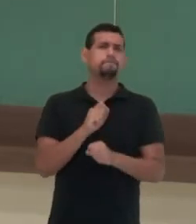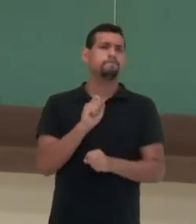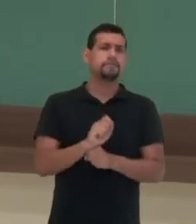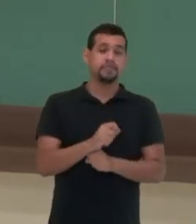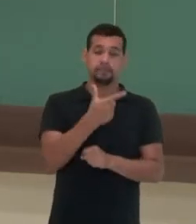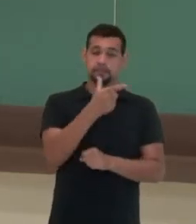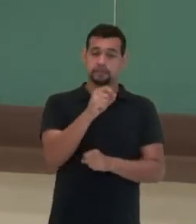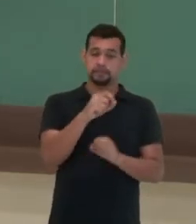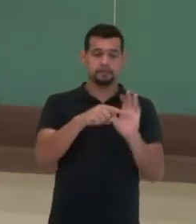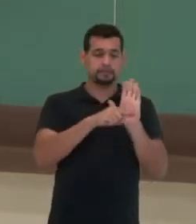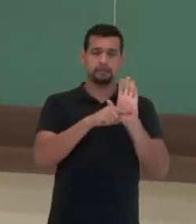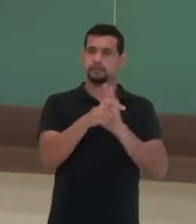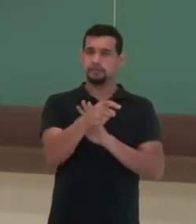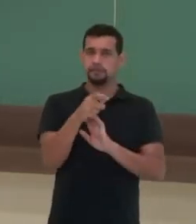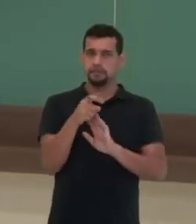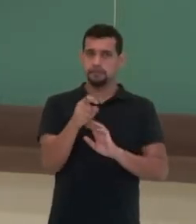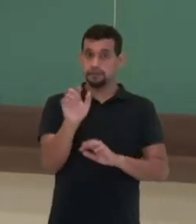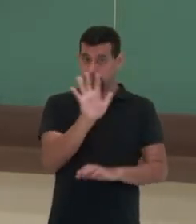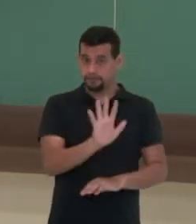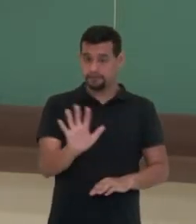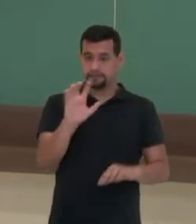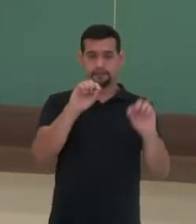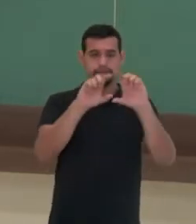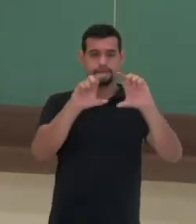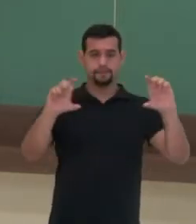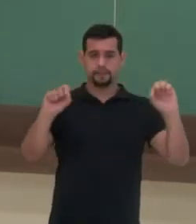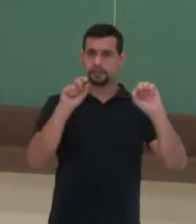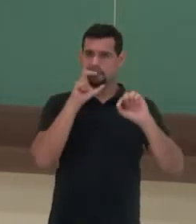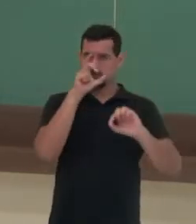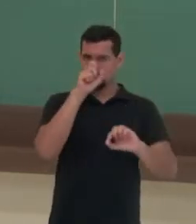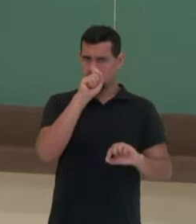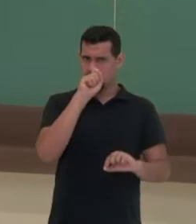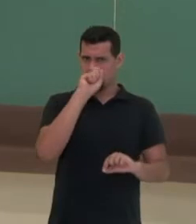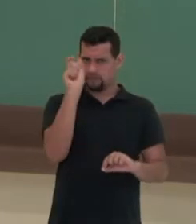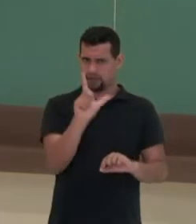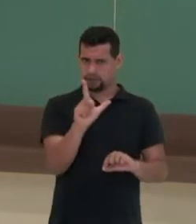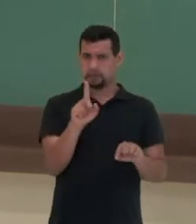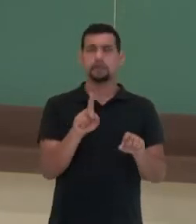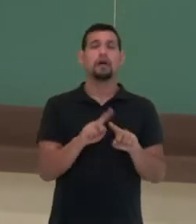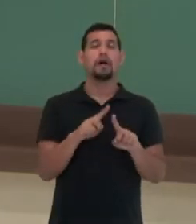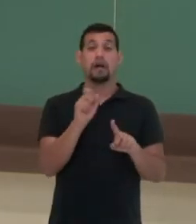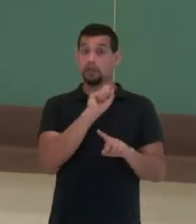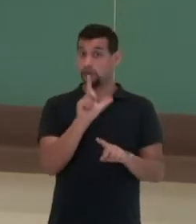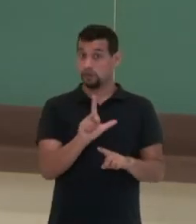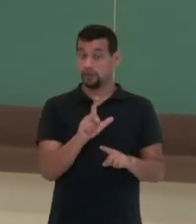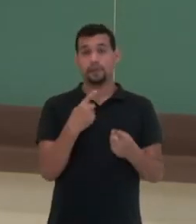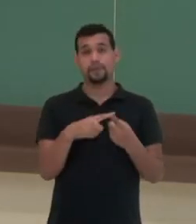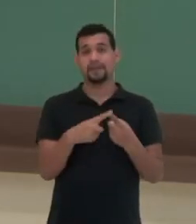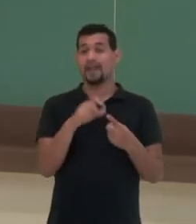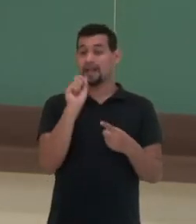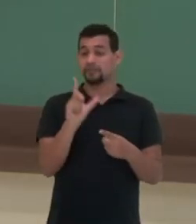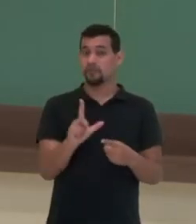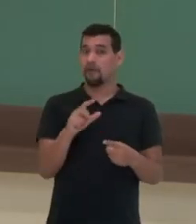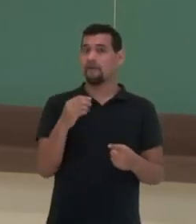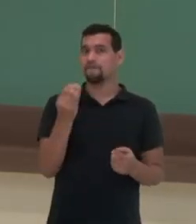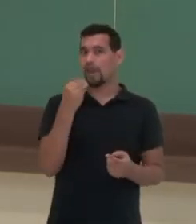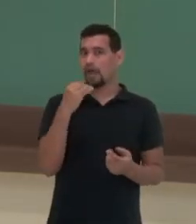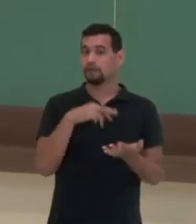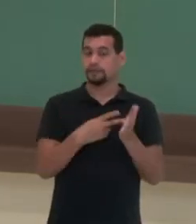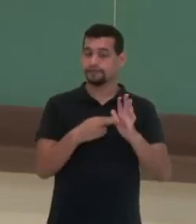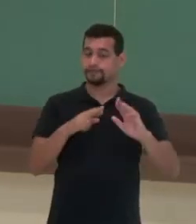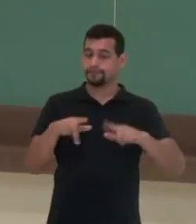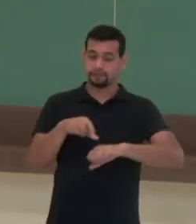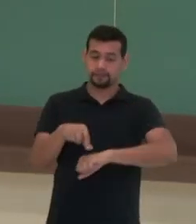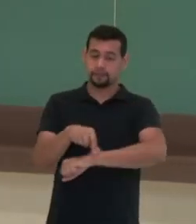20 menos x, essa é a área do retângulo, ok? Do retângulo azul, porque o azul claro é a calçada. Então, essa